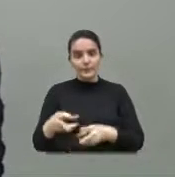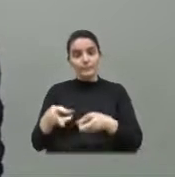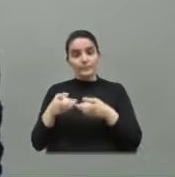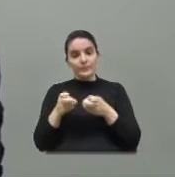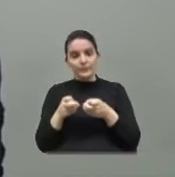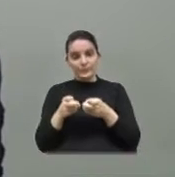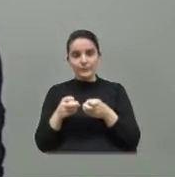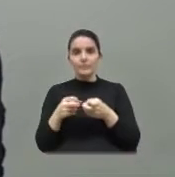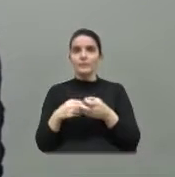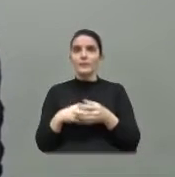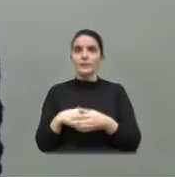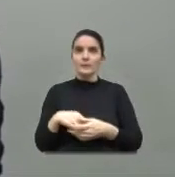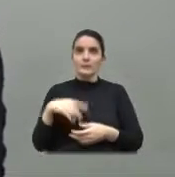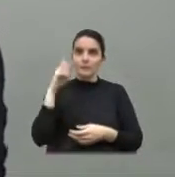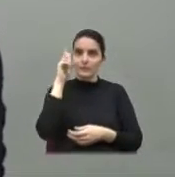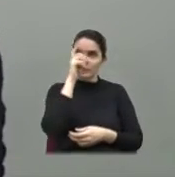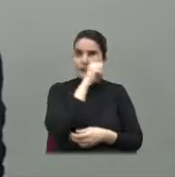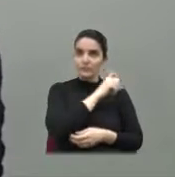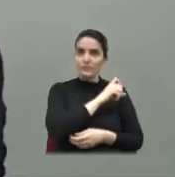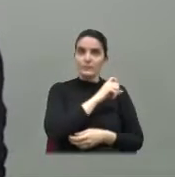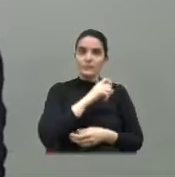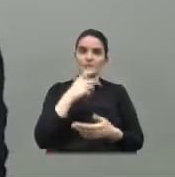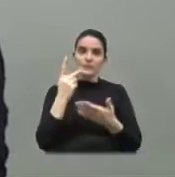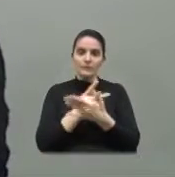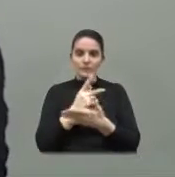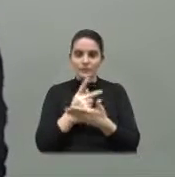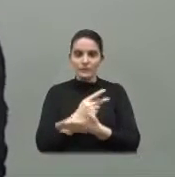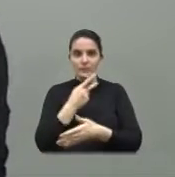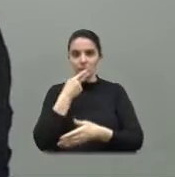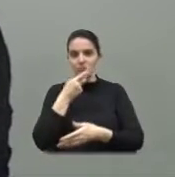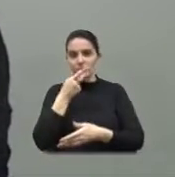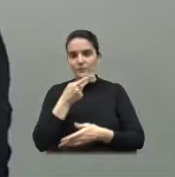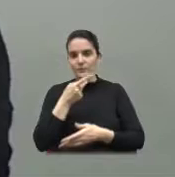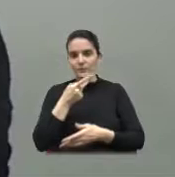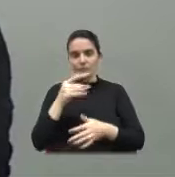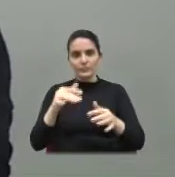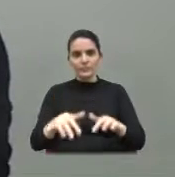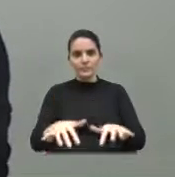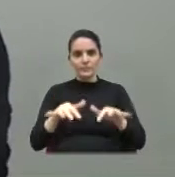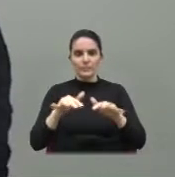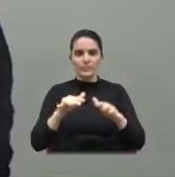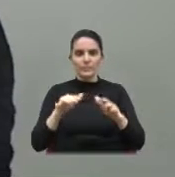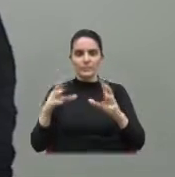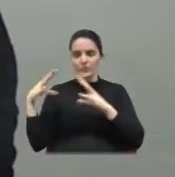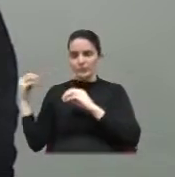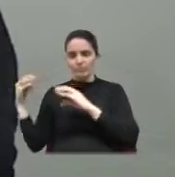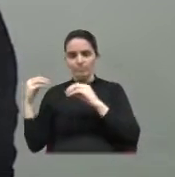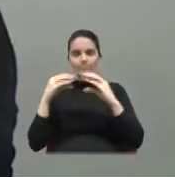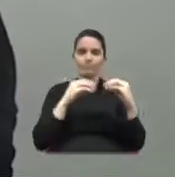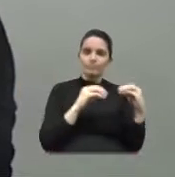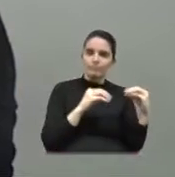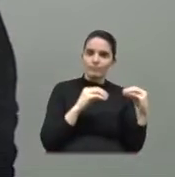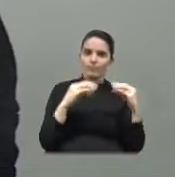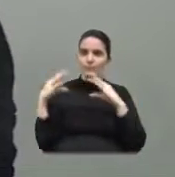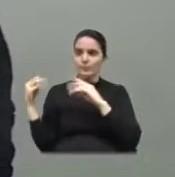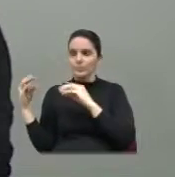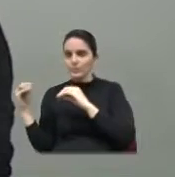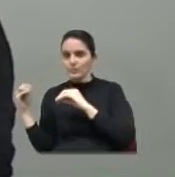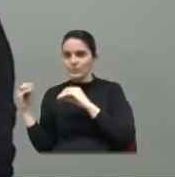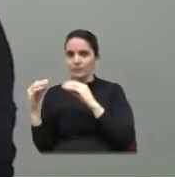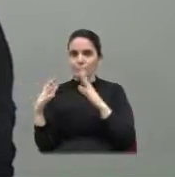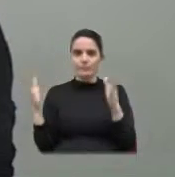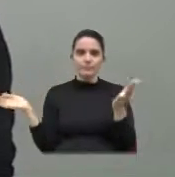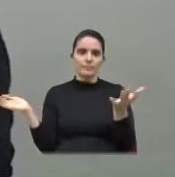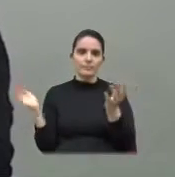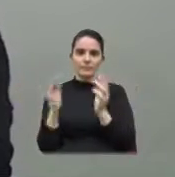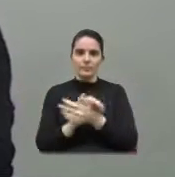erra aqui. Nós somos chamados aqui em público porque houve um probleminha. Não, mas eu não estou chamando, vereadora. Agora, eu estou só comentando. Agora nós